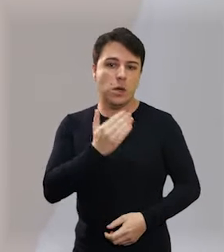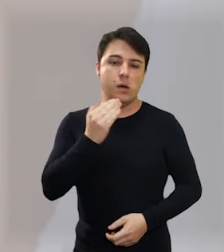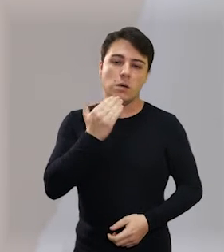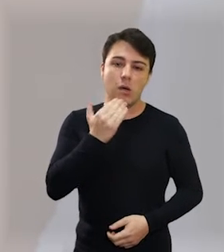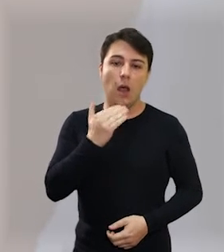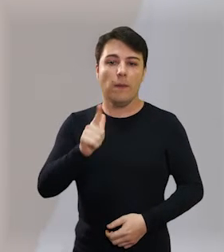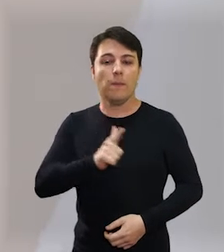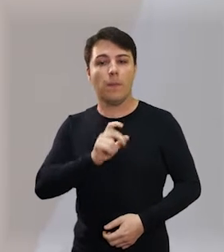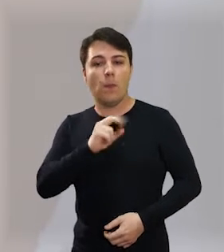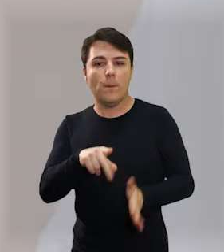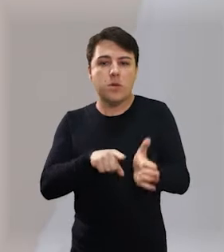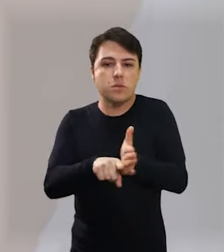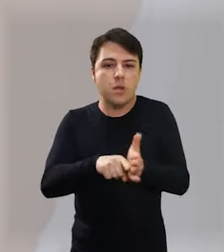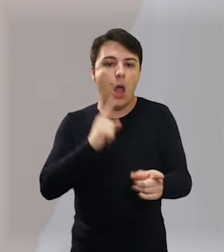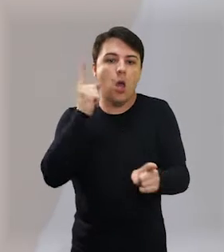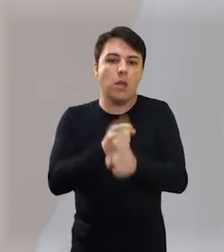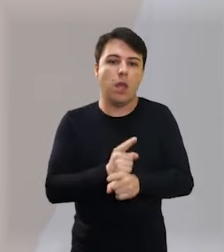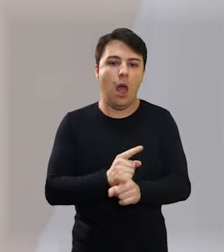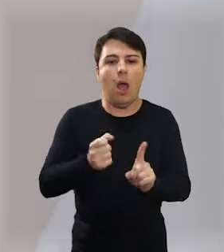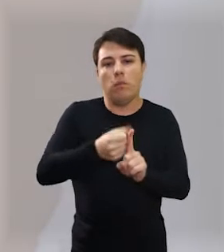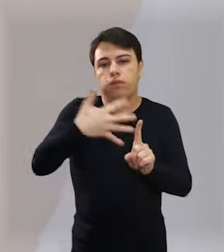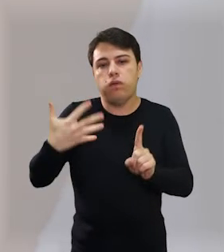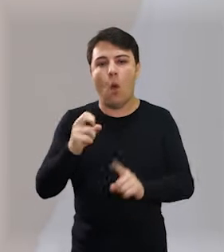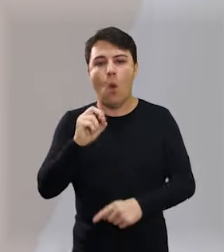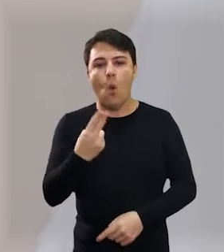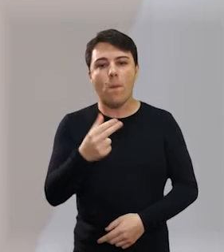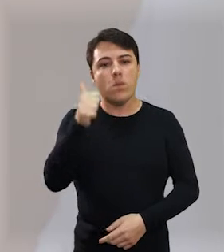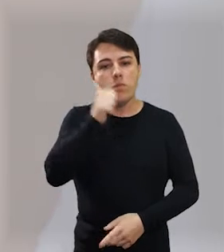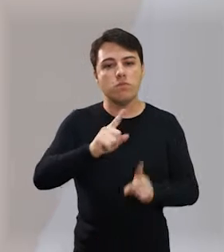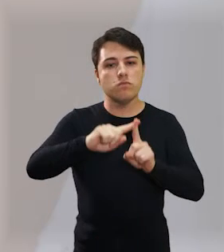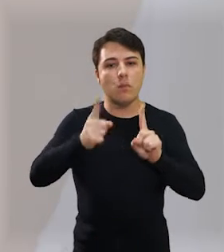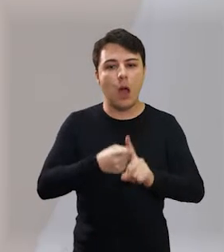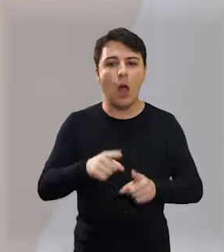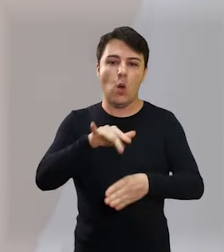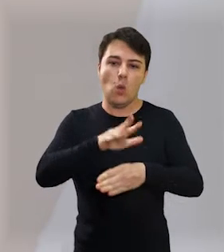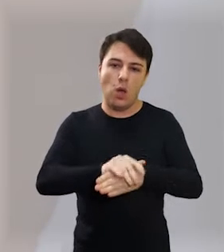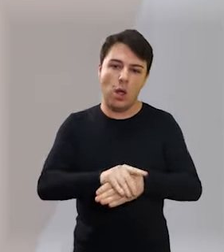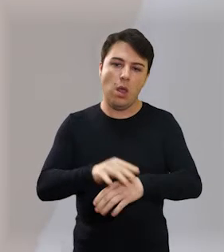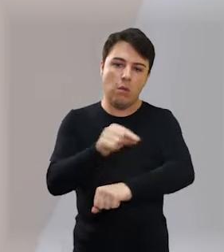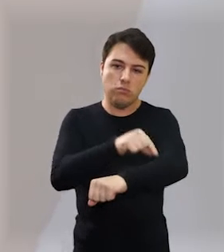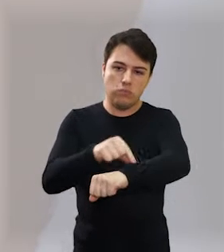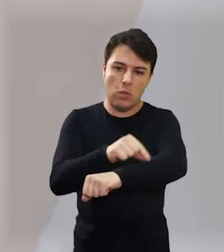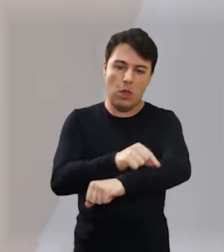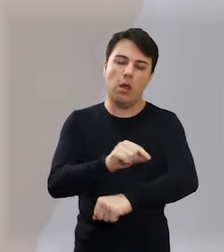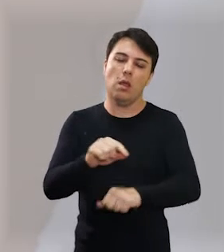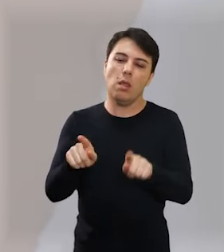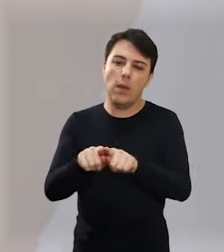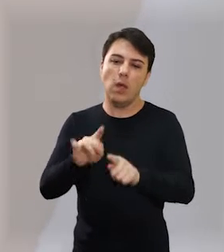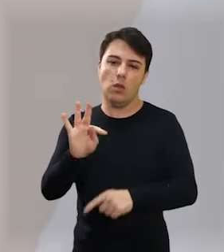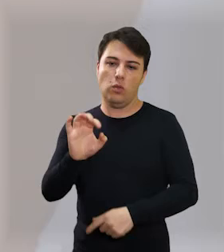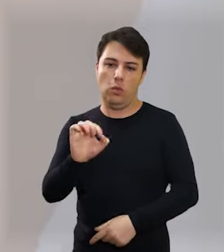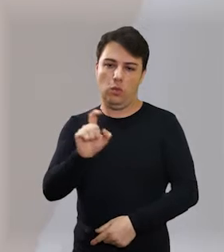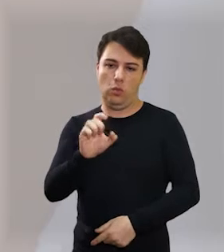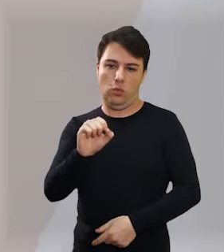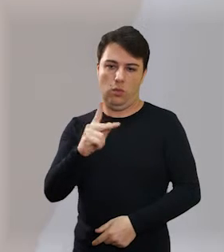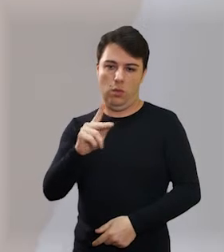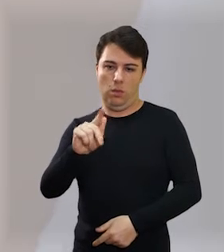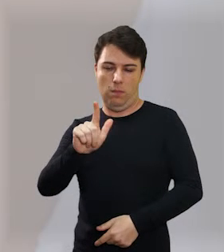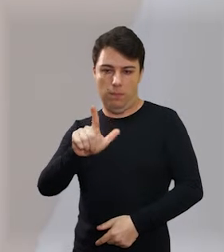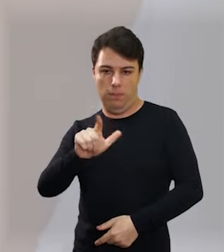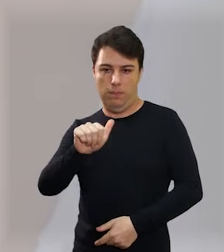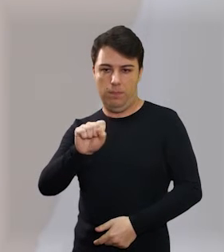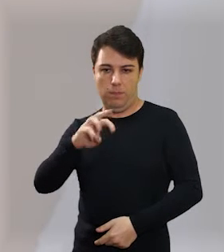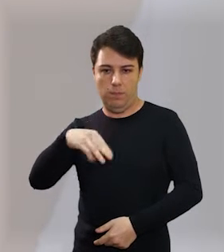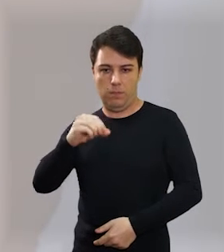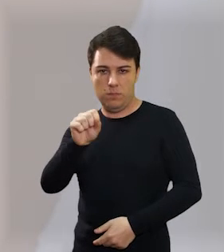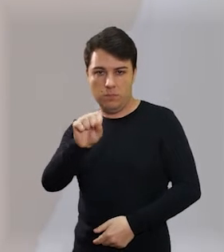que existe alguma outra má formação ou suspeita clínica de síndrome genética, e mulheres que também durante o pré-natal tenha sido feito